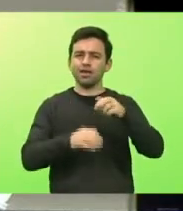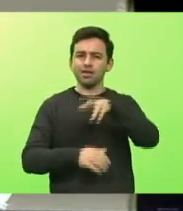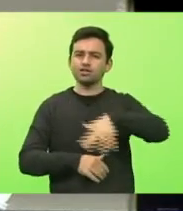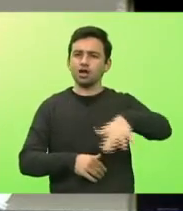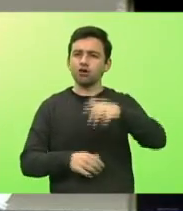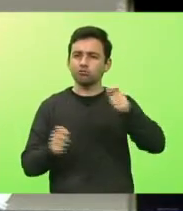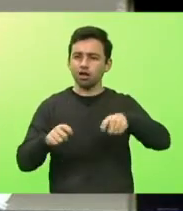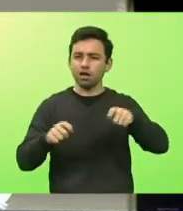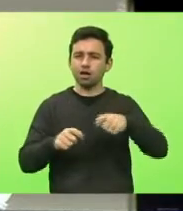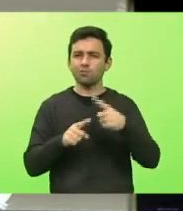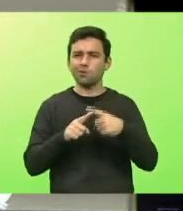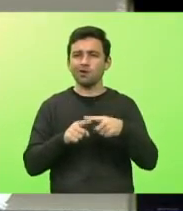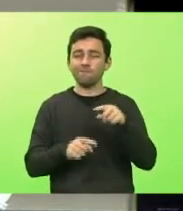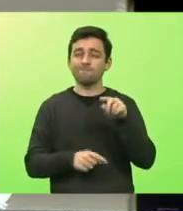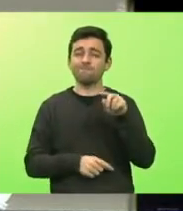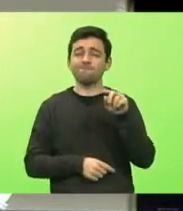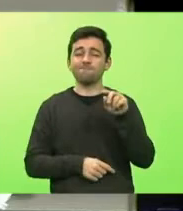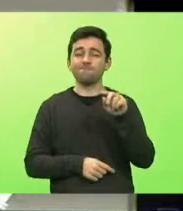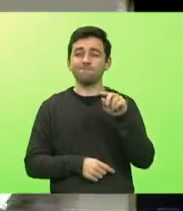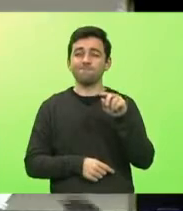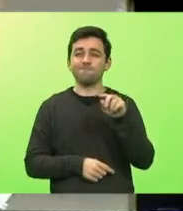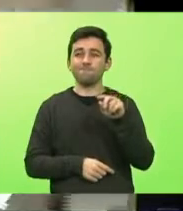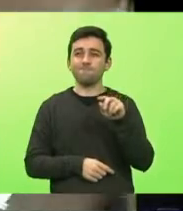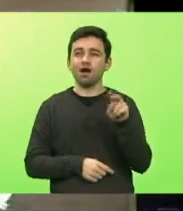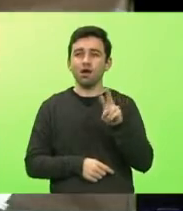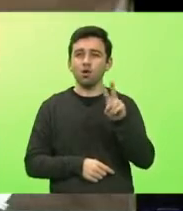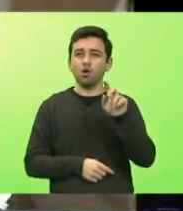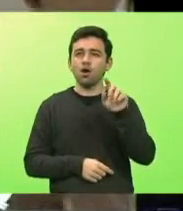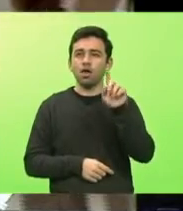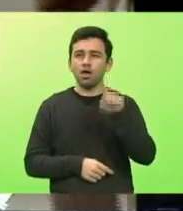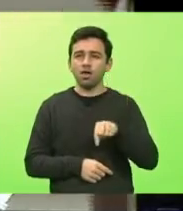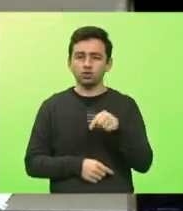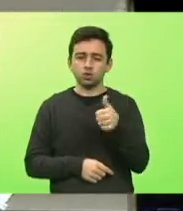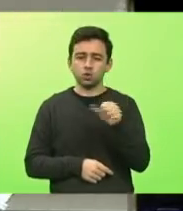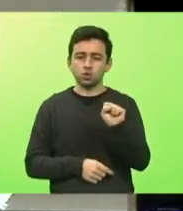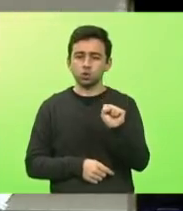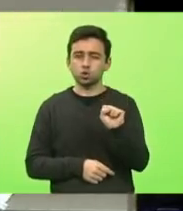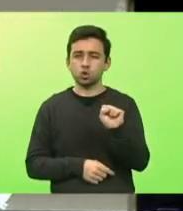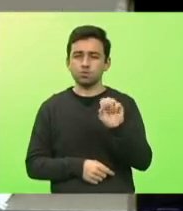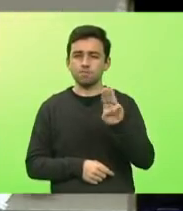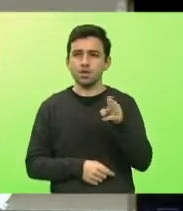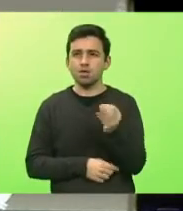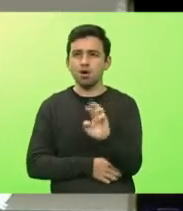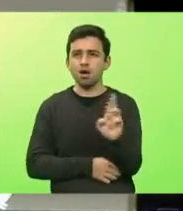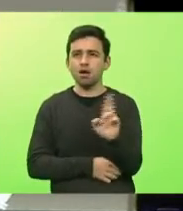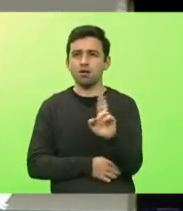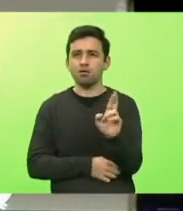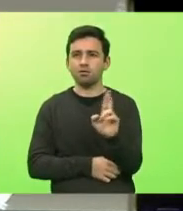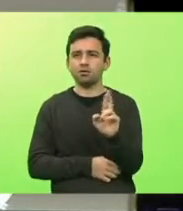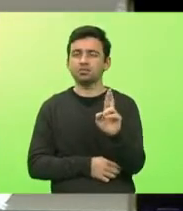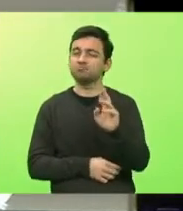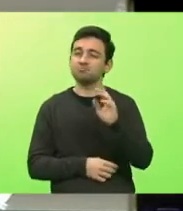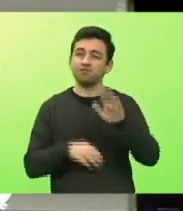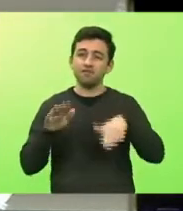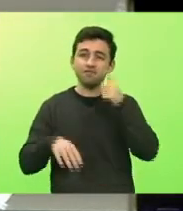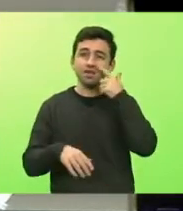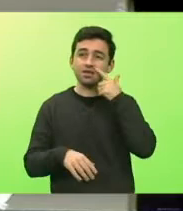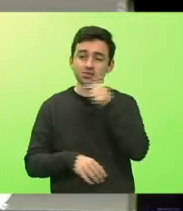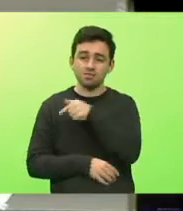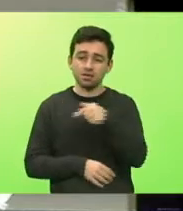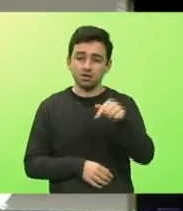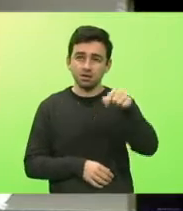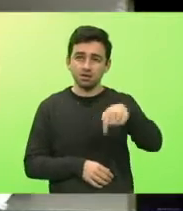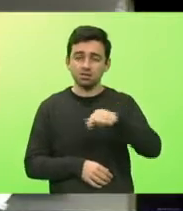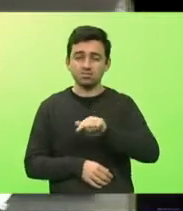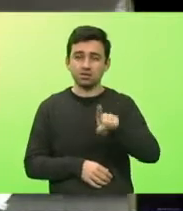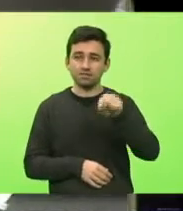um valor de aproximadamente 18 milhões de reais. Provavelmente, na semana que vem ou na outra semana, o governador estará no sul do